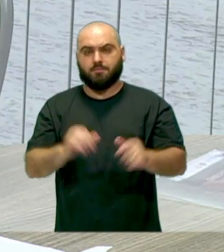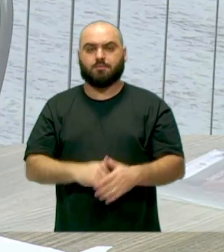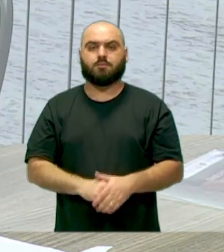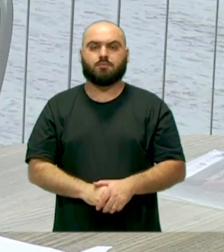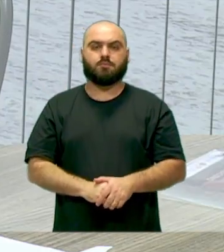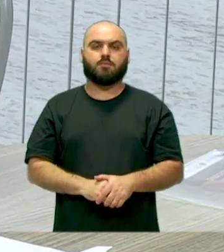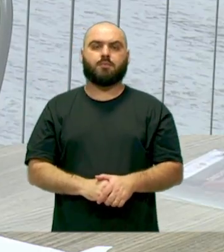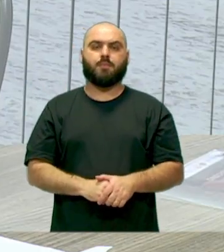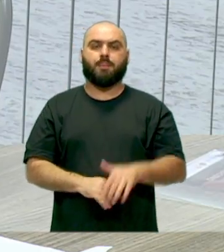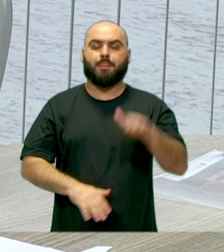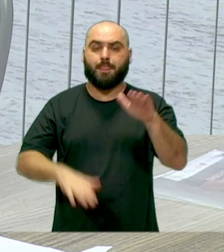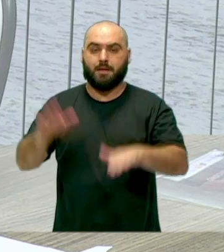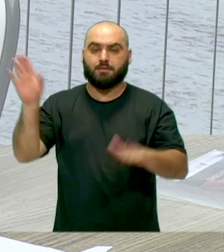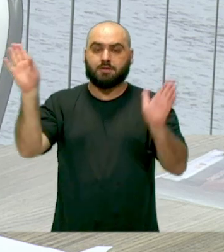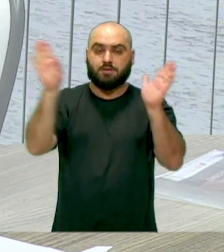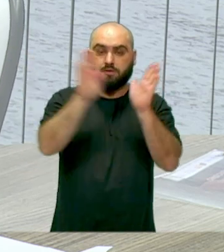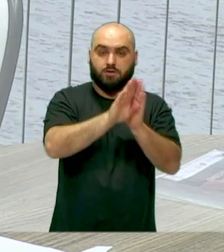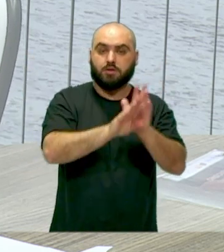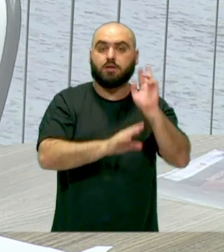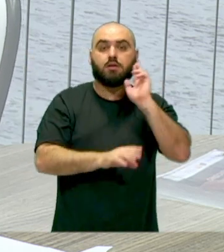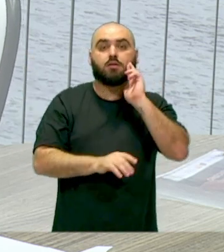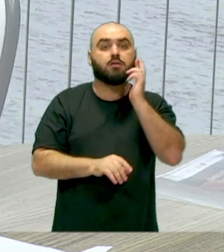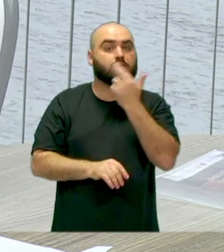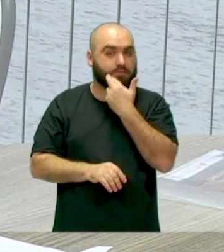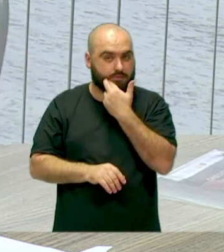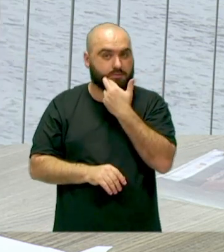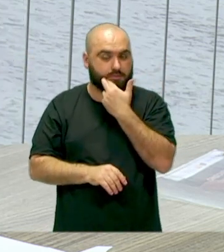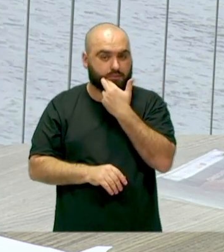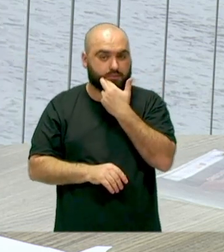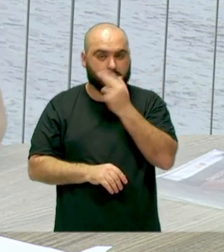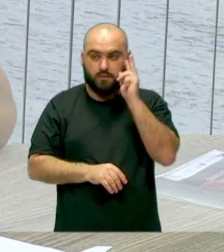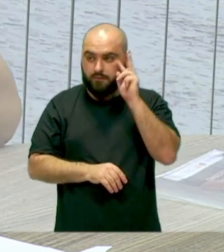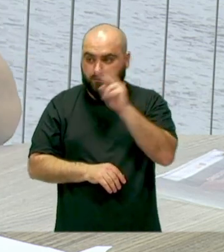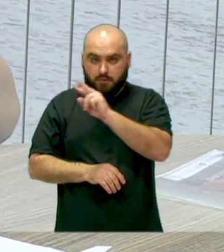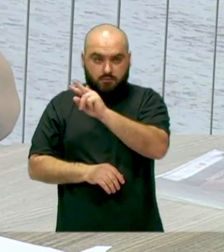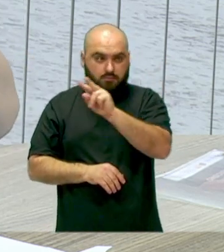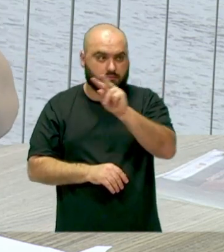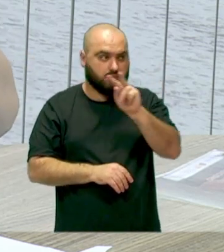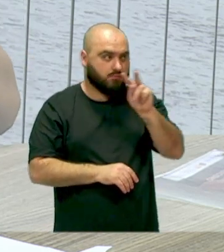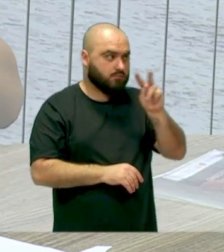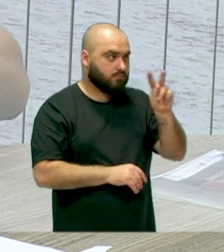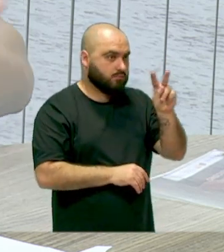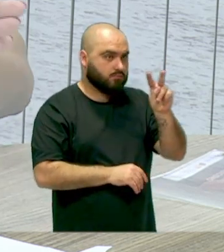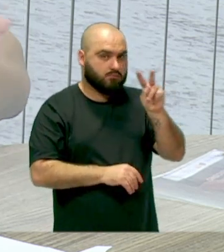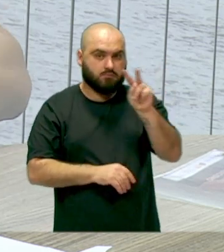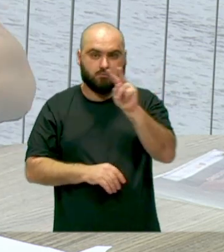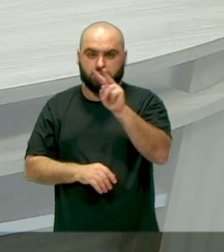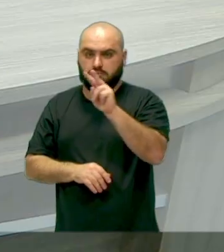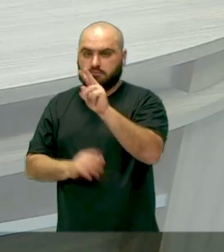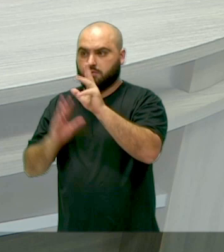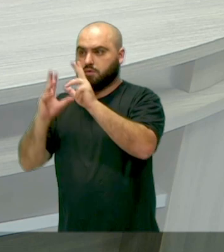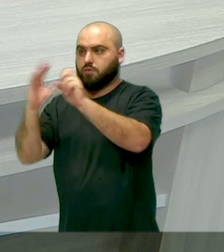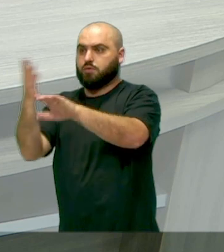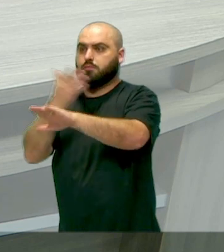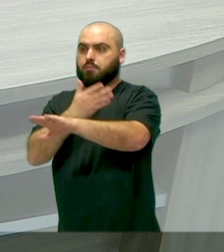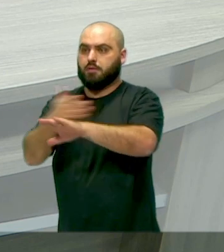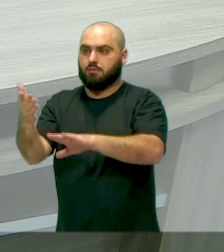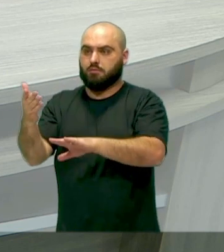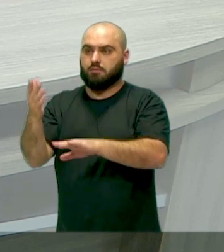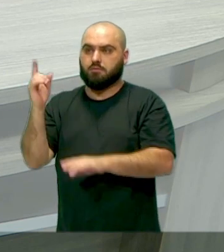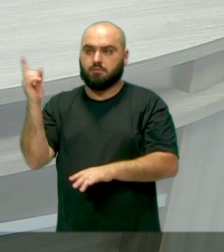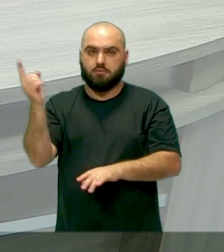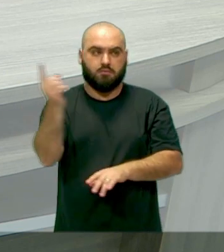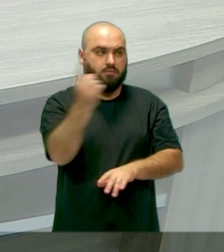Às vezes tu chega num restaurante, tu olha em volta, é todo mundo branco.